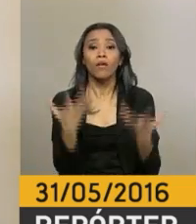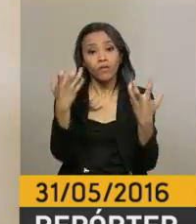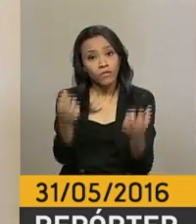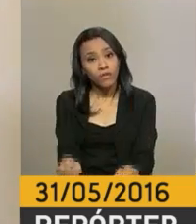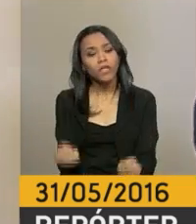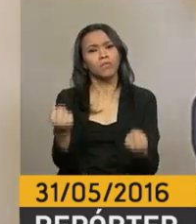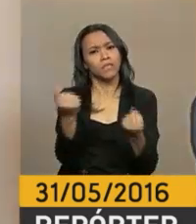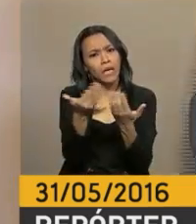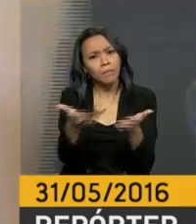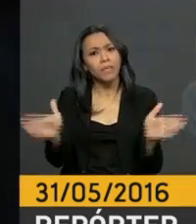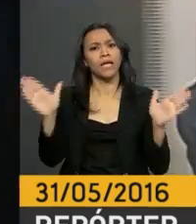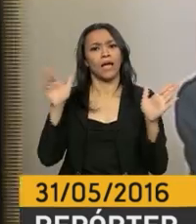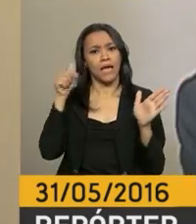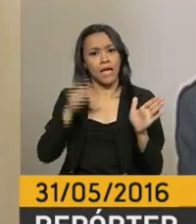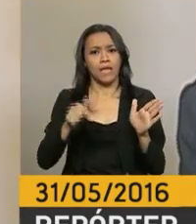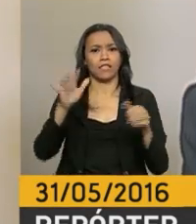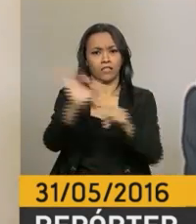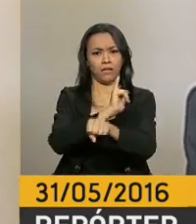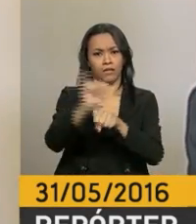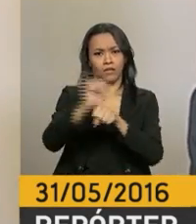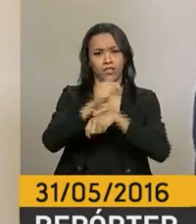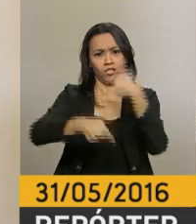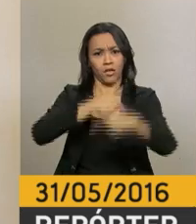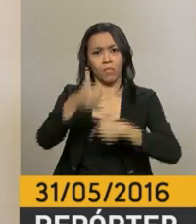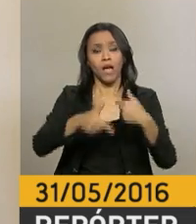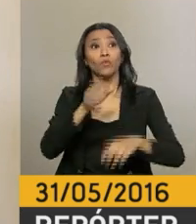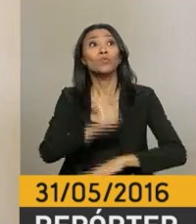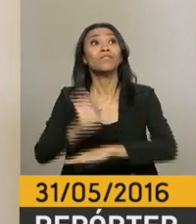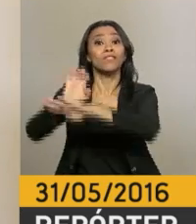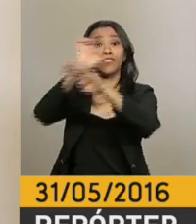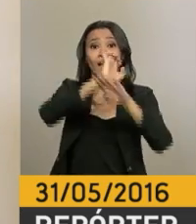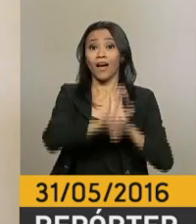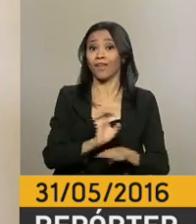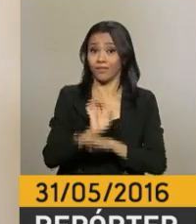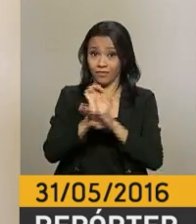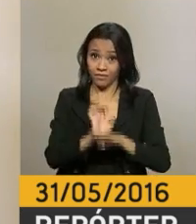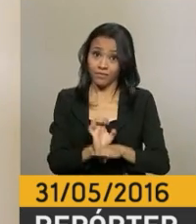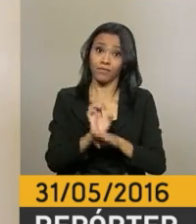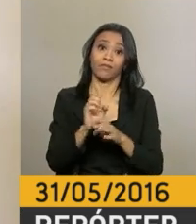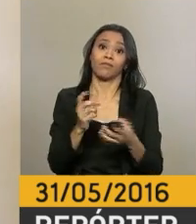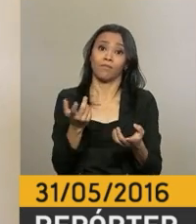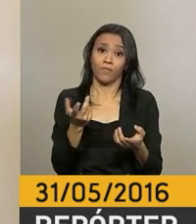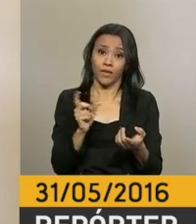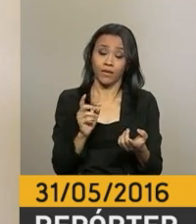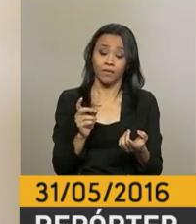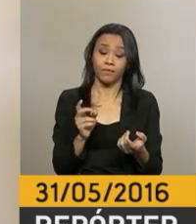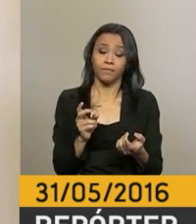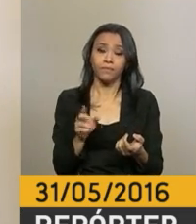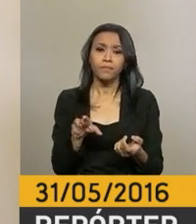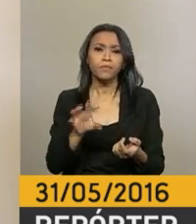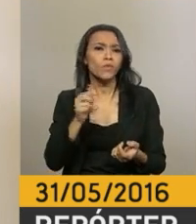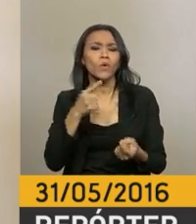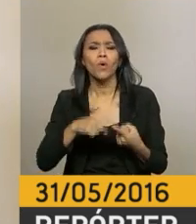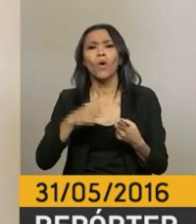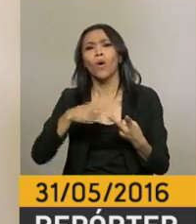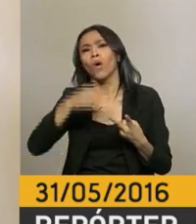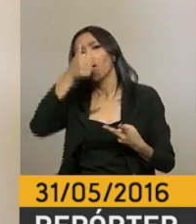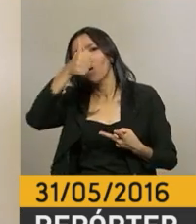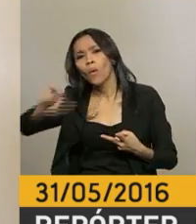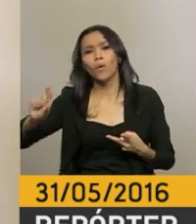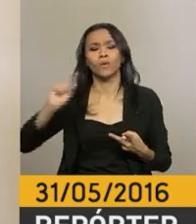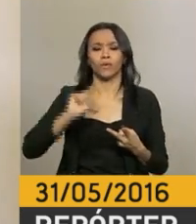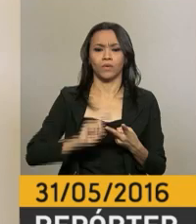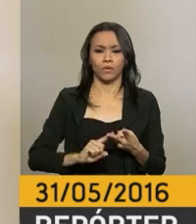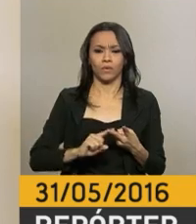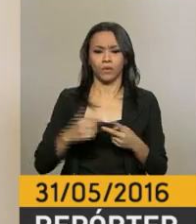vamos ampliar isso em cada um dos estados e com o CNMP, com o CNJ. Uma outra, senhor presidente,